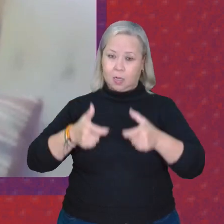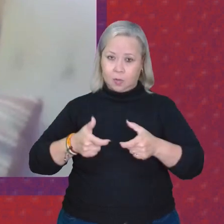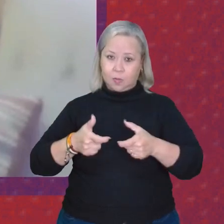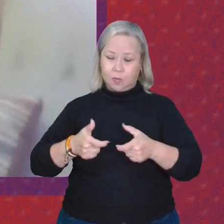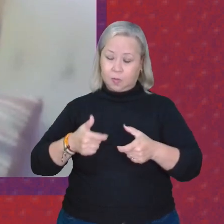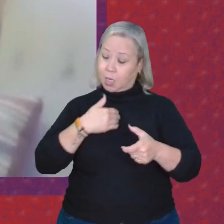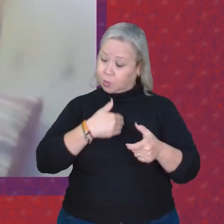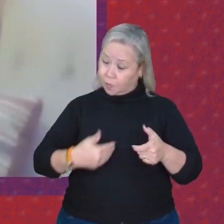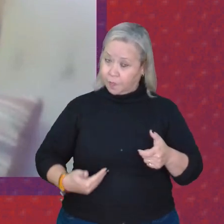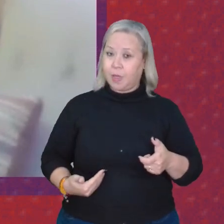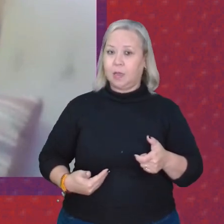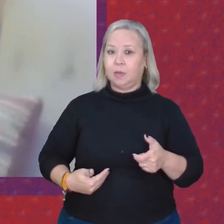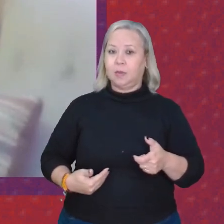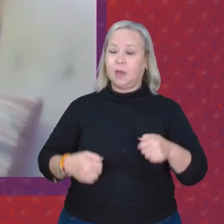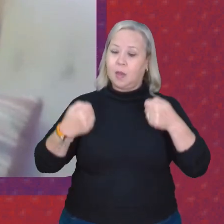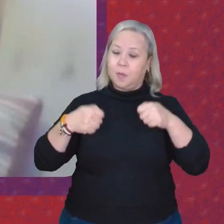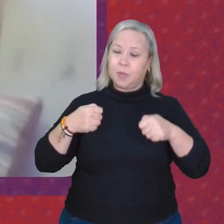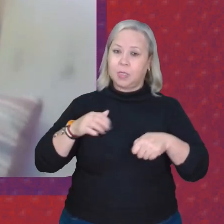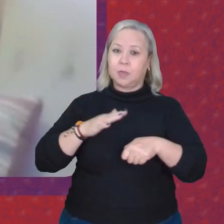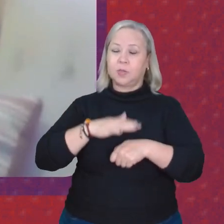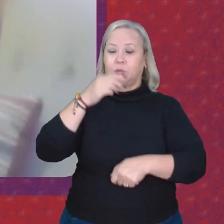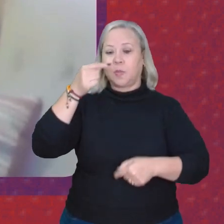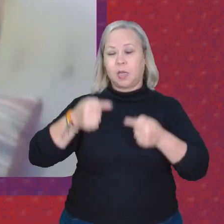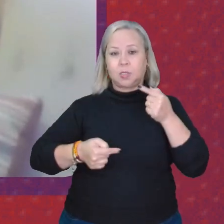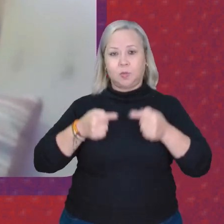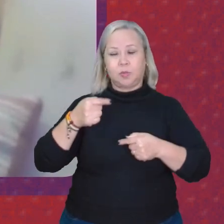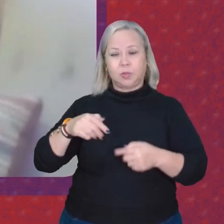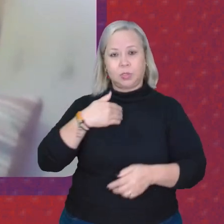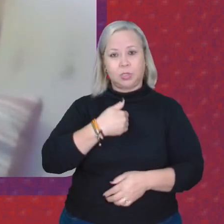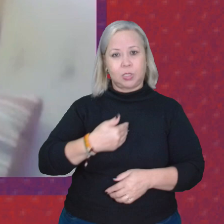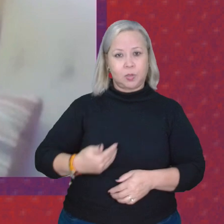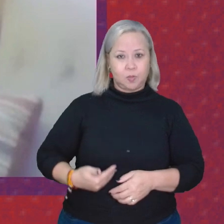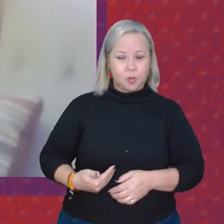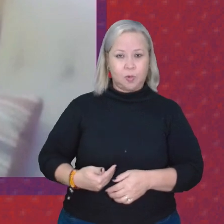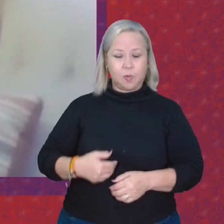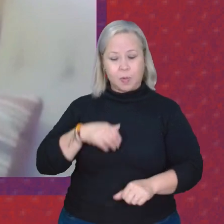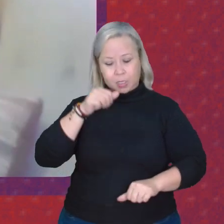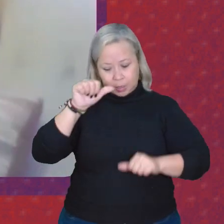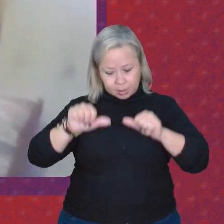nós precisamos de mais políticas públicas para